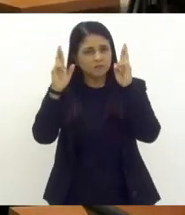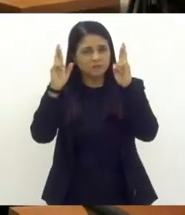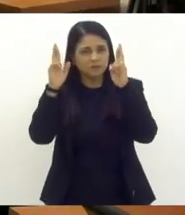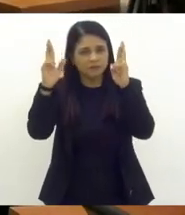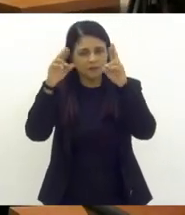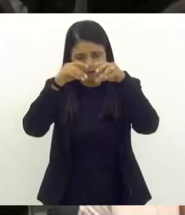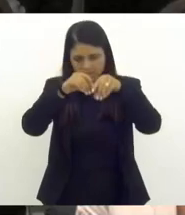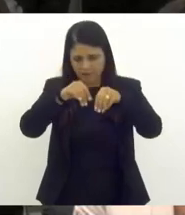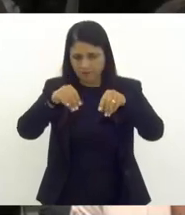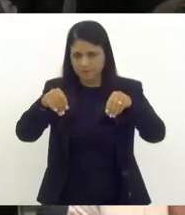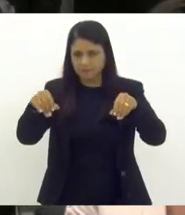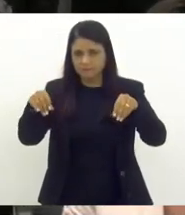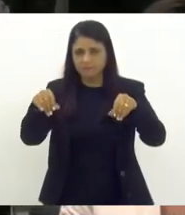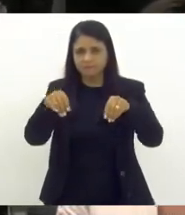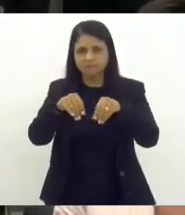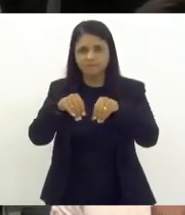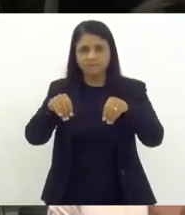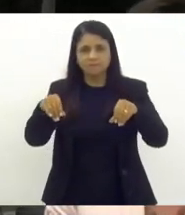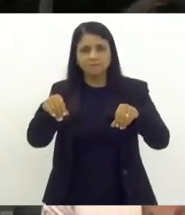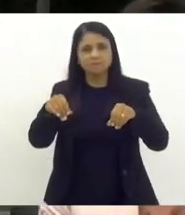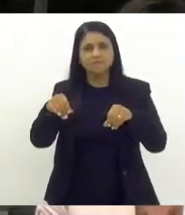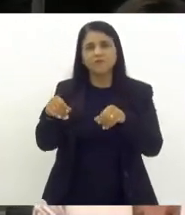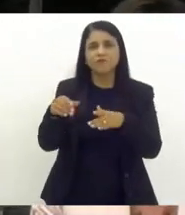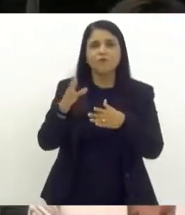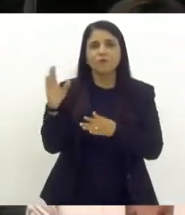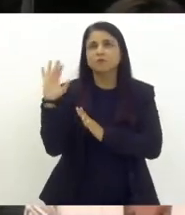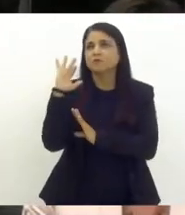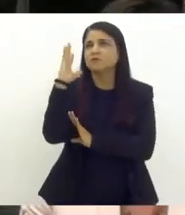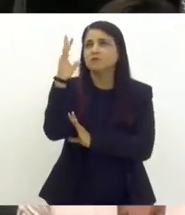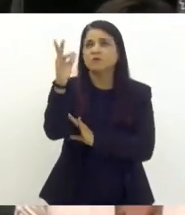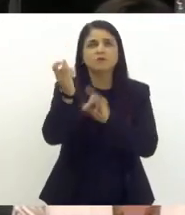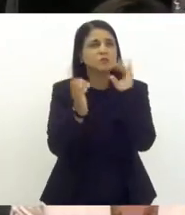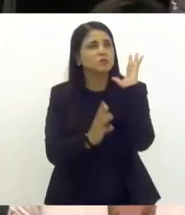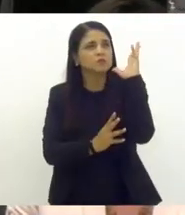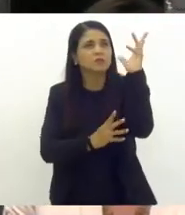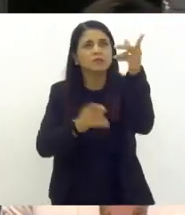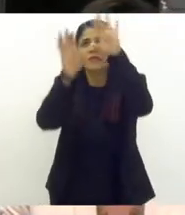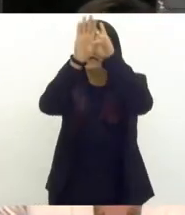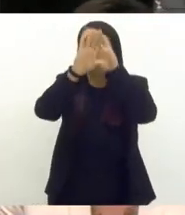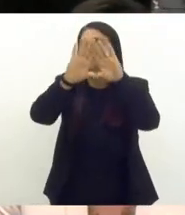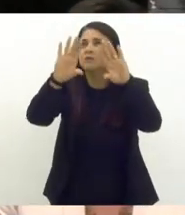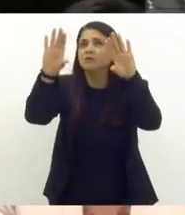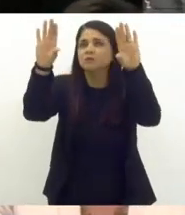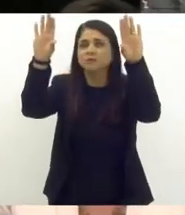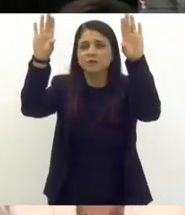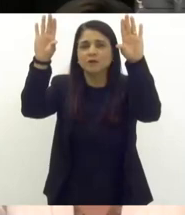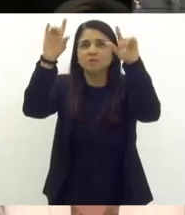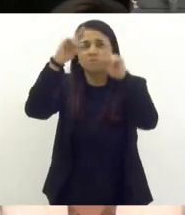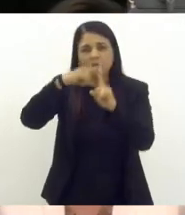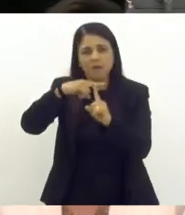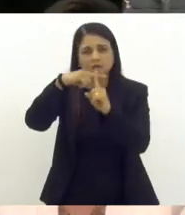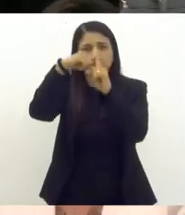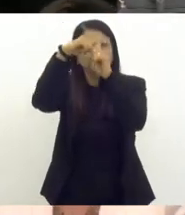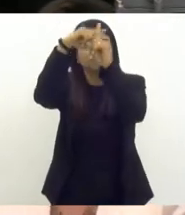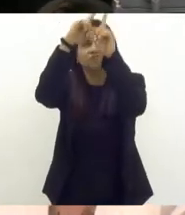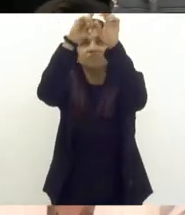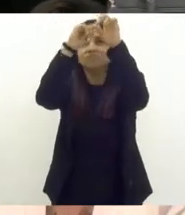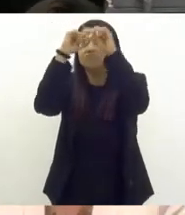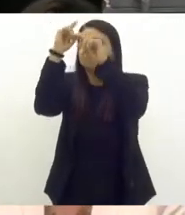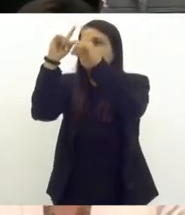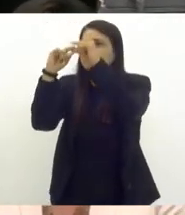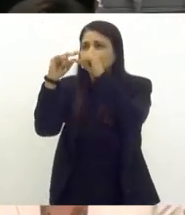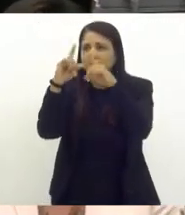esperança a terra desce sem teu Formoso céu risonha e lípido a imagem do